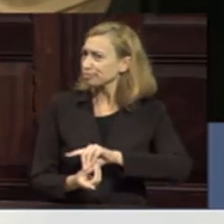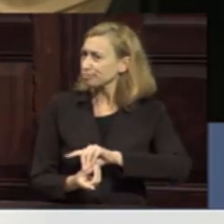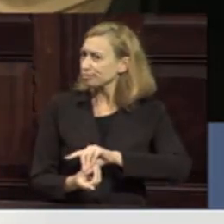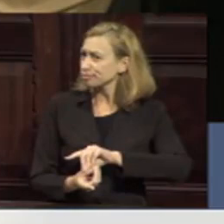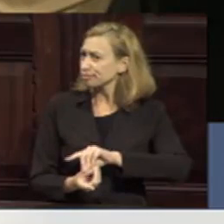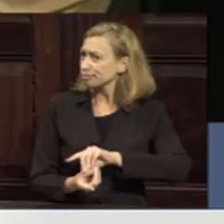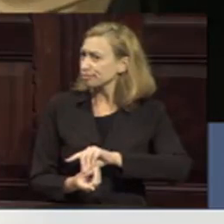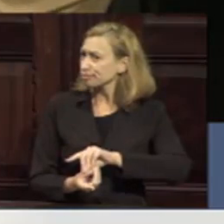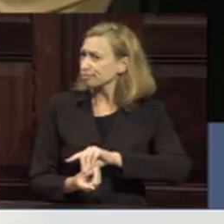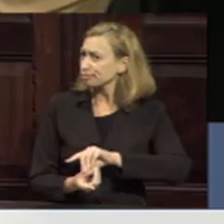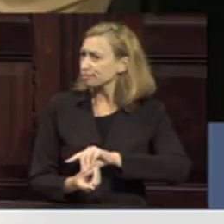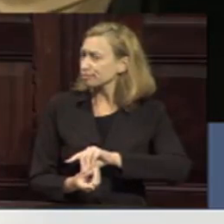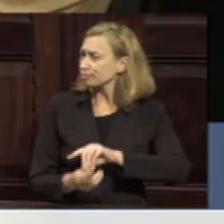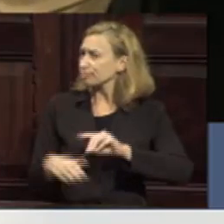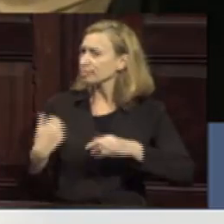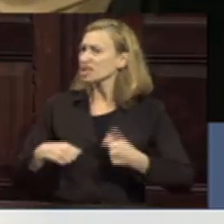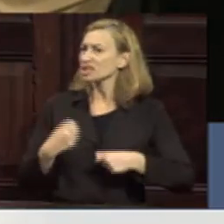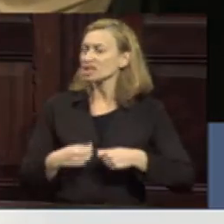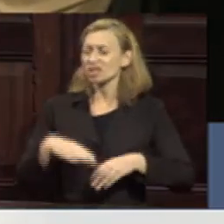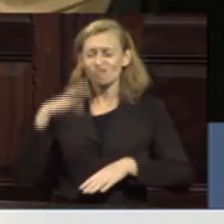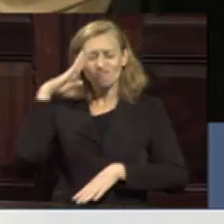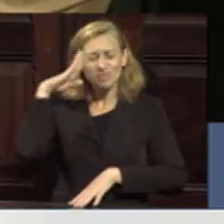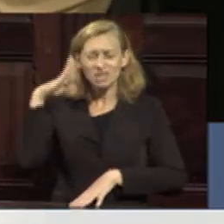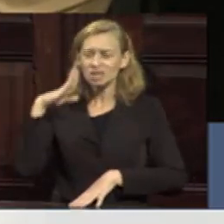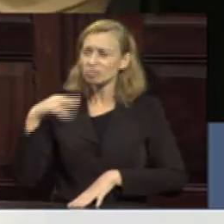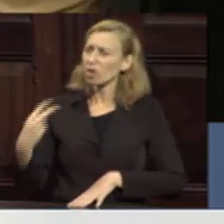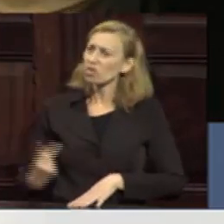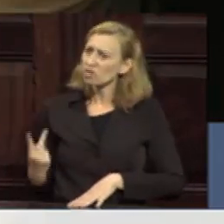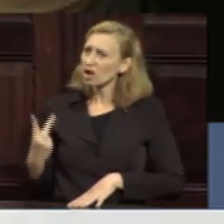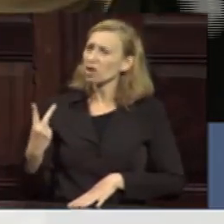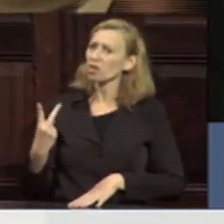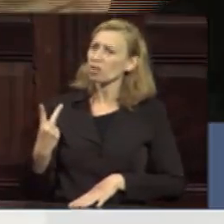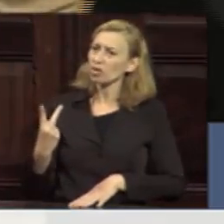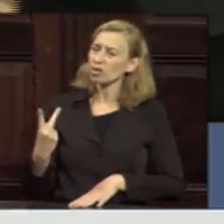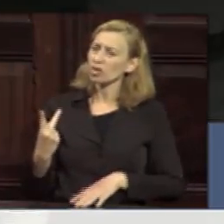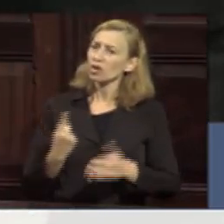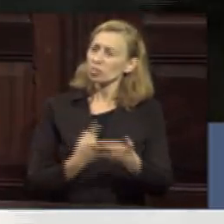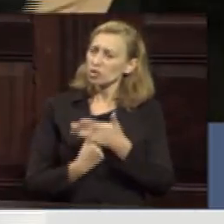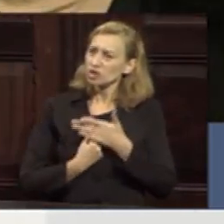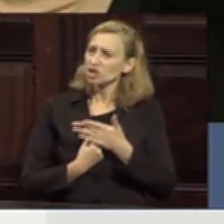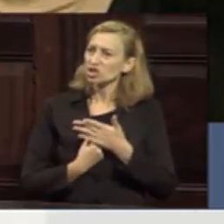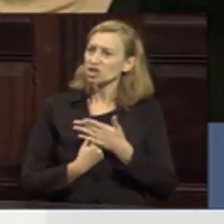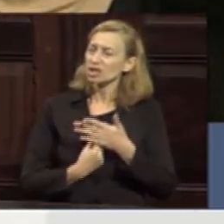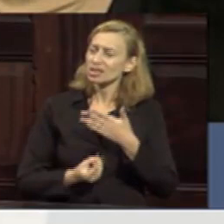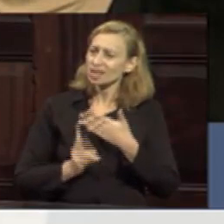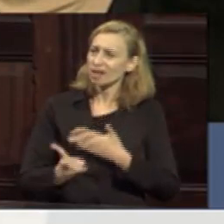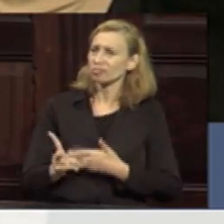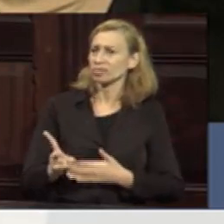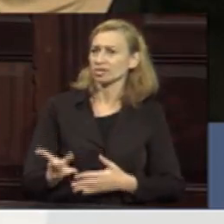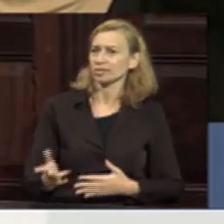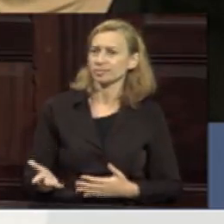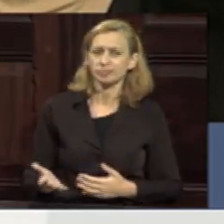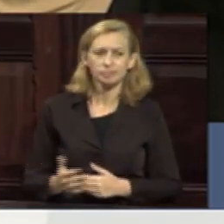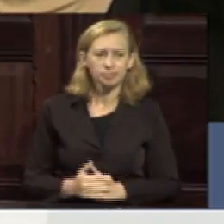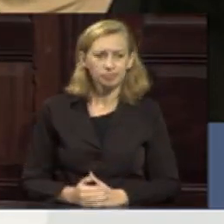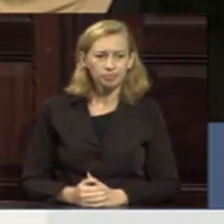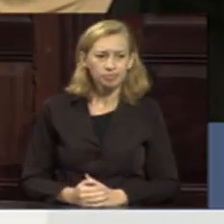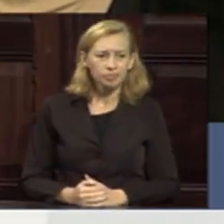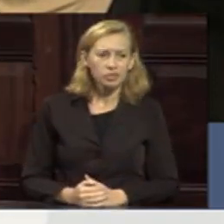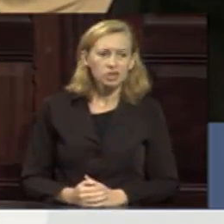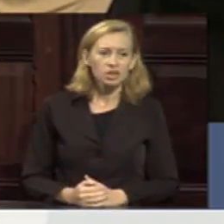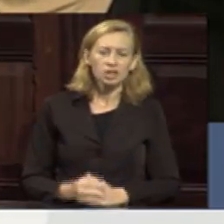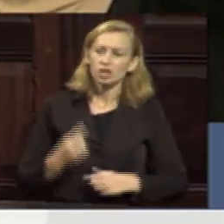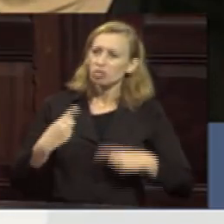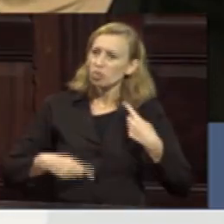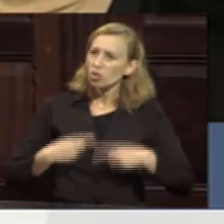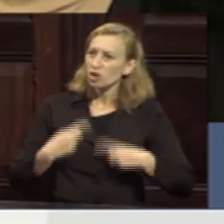essenciais para a nossa sociedade fluminense, foram jogados na lata de lixo e continuam sendo, por essa política